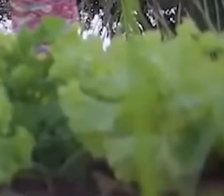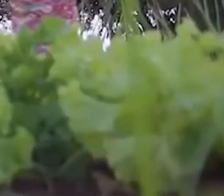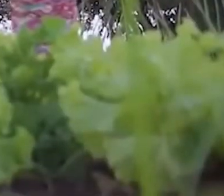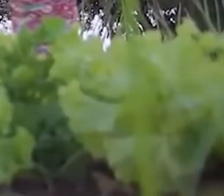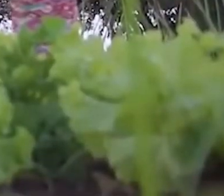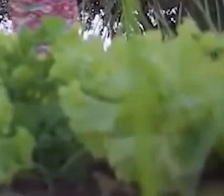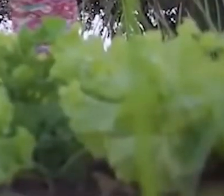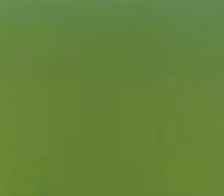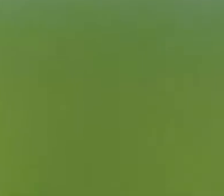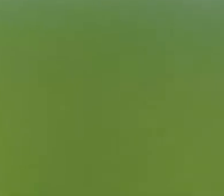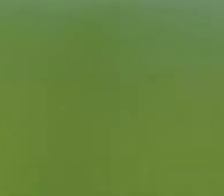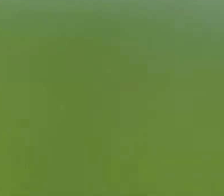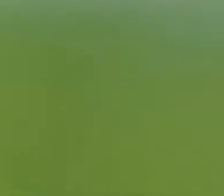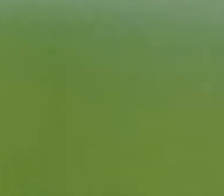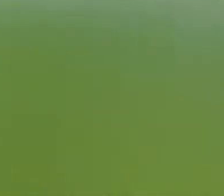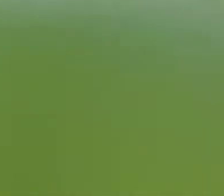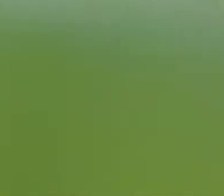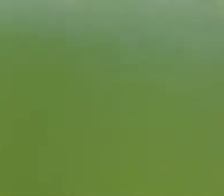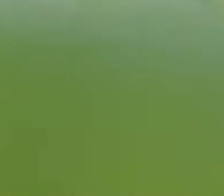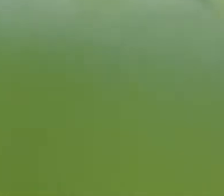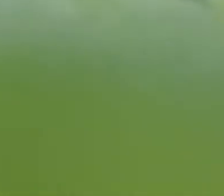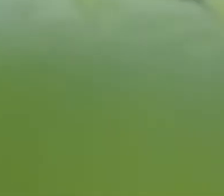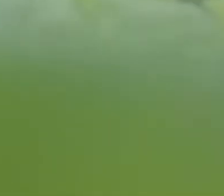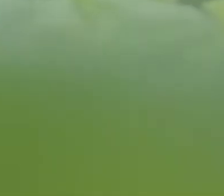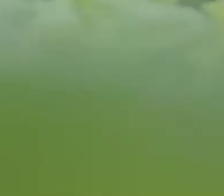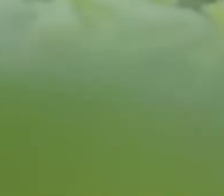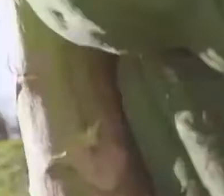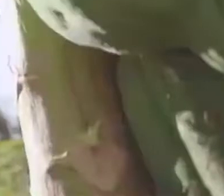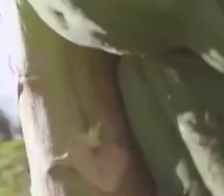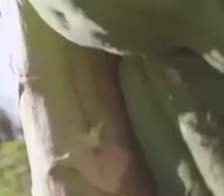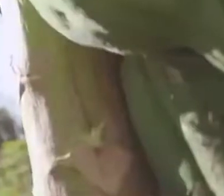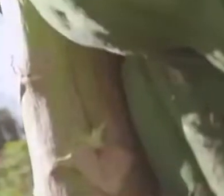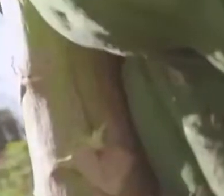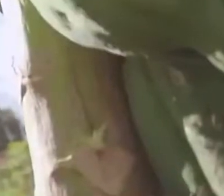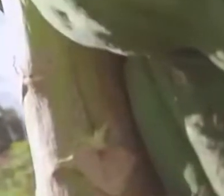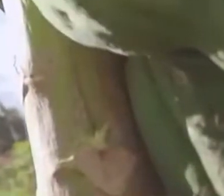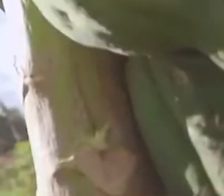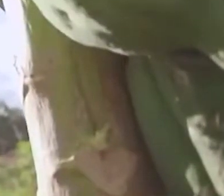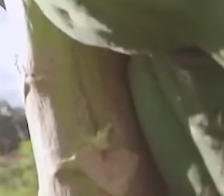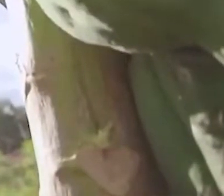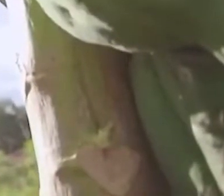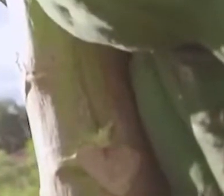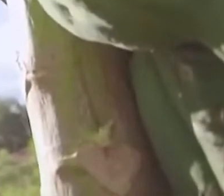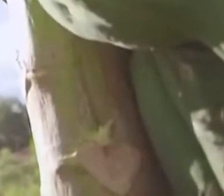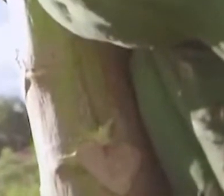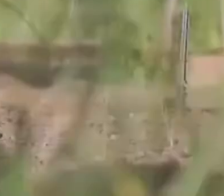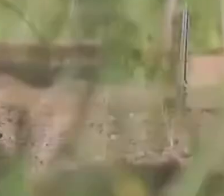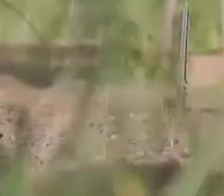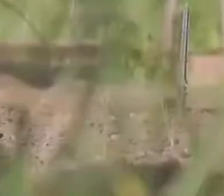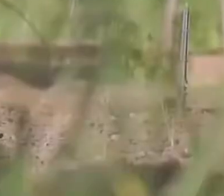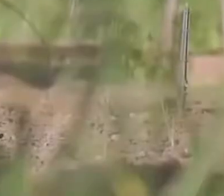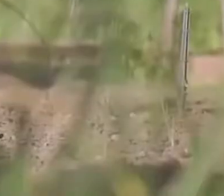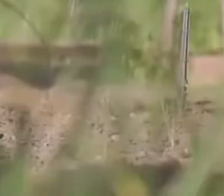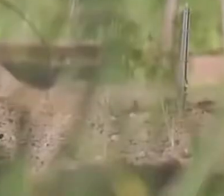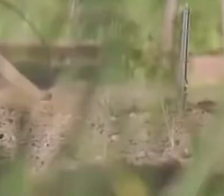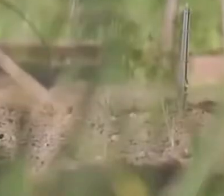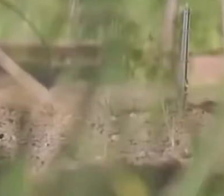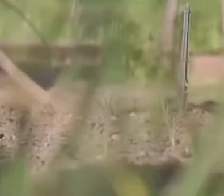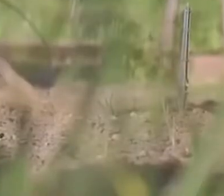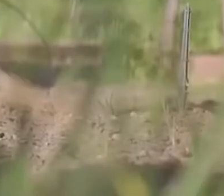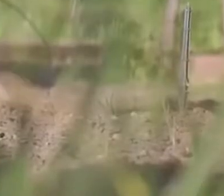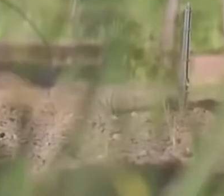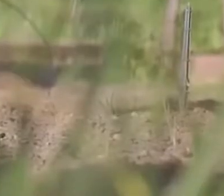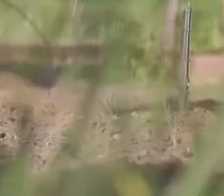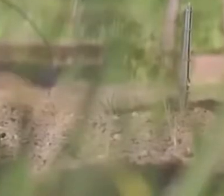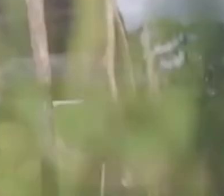Toda a produção que resulta do plantio tem destino certo. Escolas, restaurantes universitários, programas de compra direta